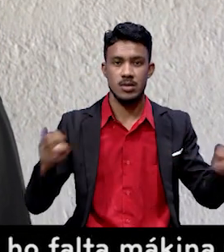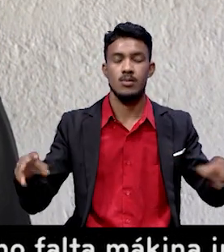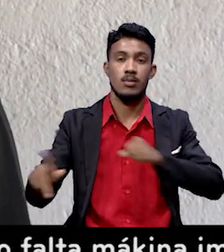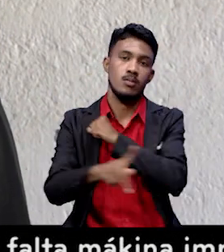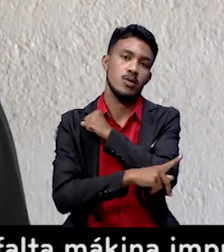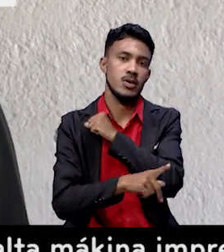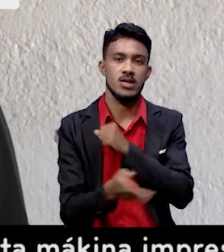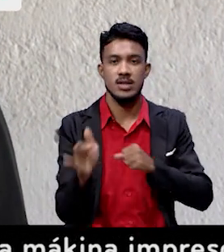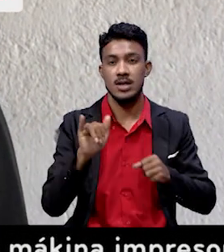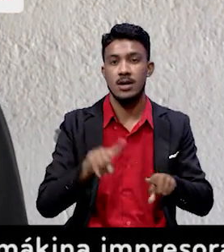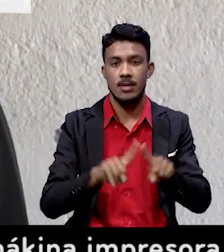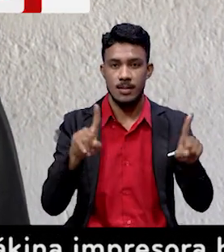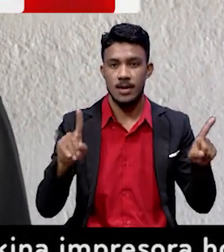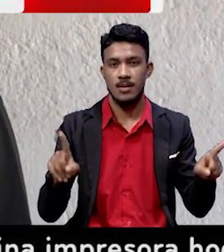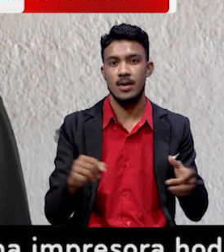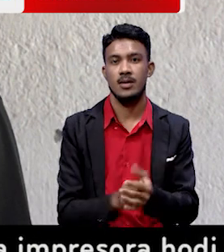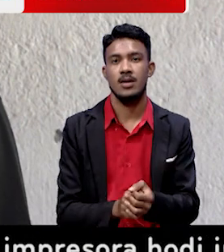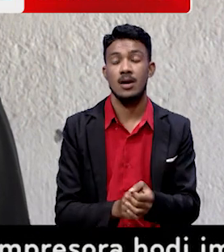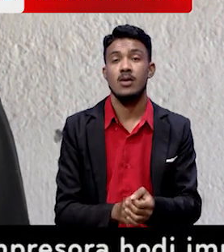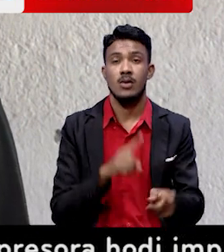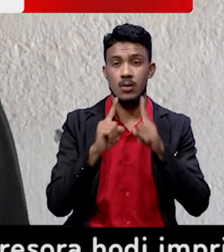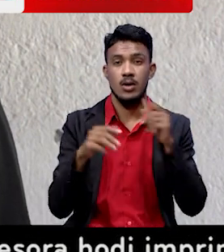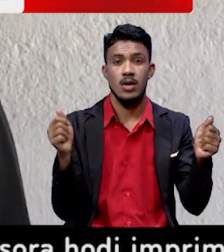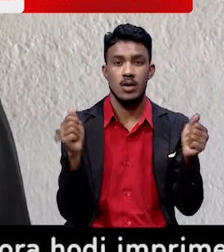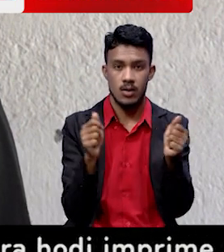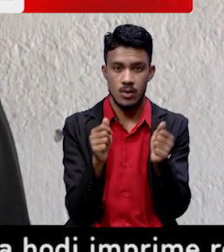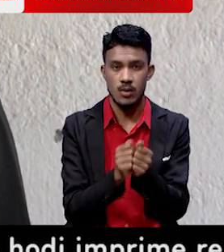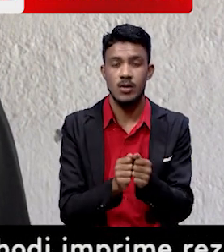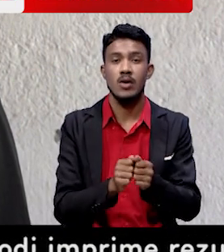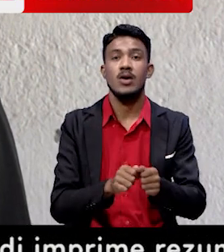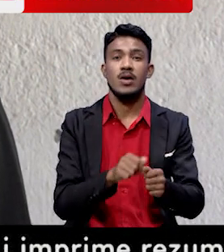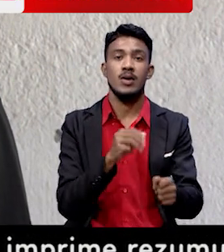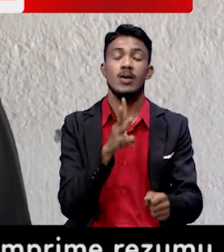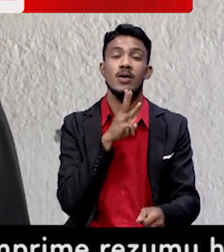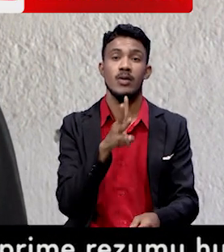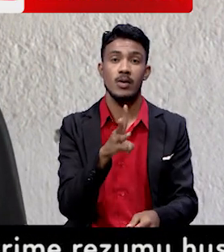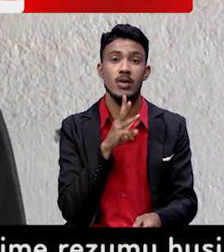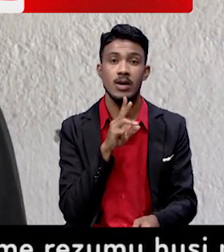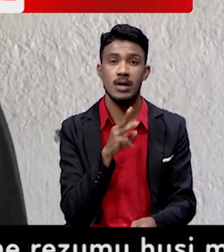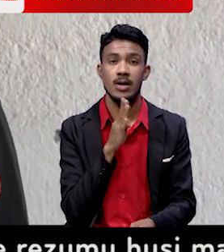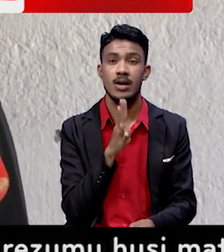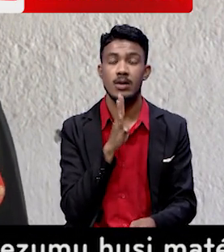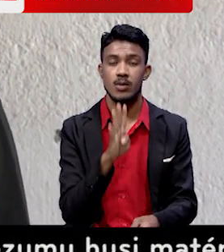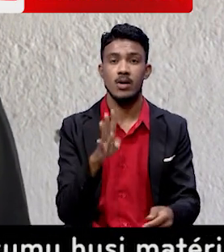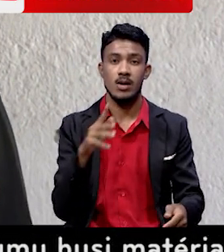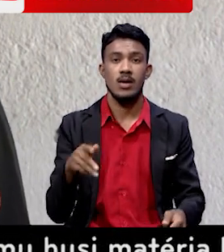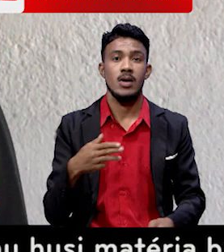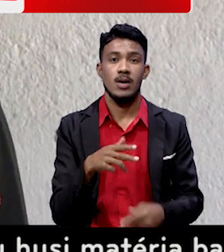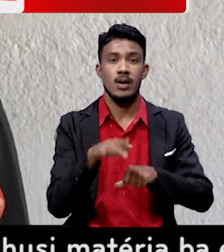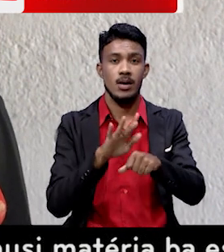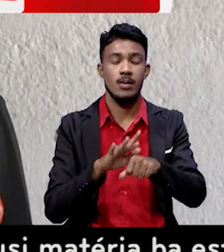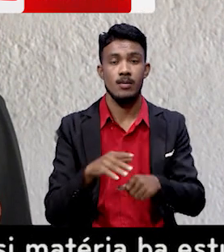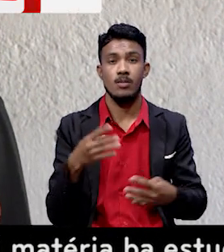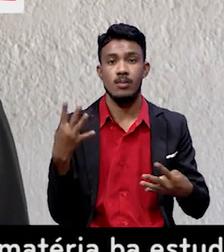será. Mas bem, nem de não liam português, não temos por onde pegar. A minha tena tu haru sine bem. Aí me